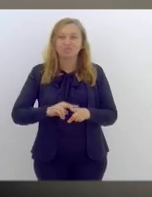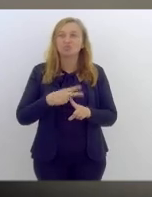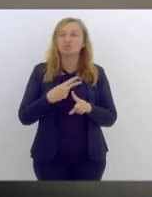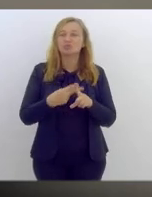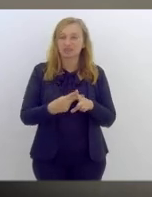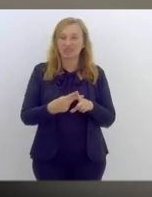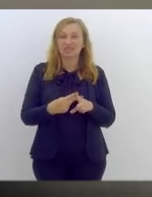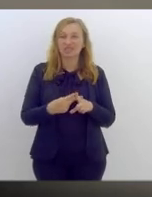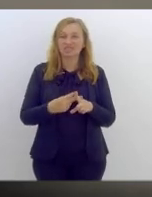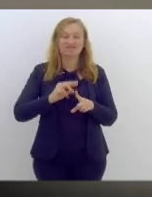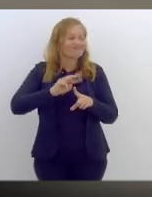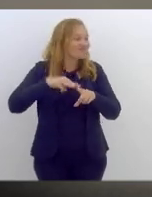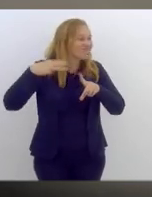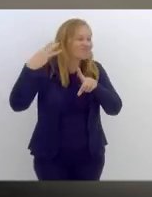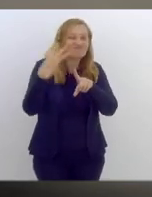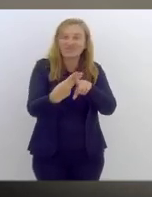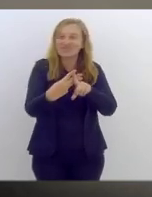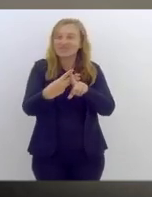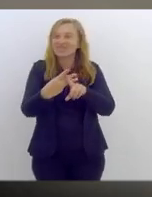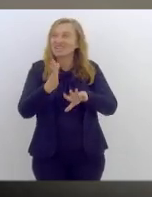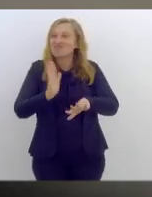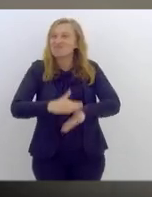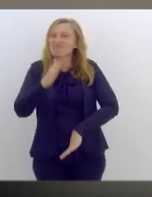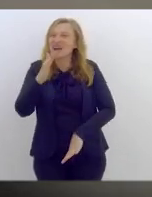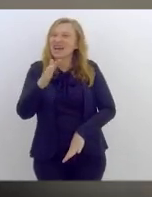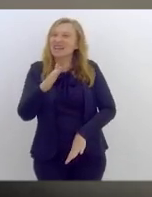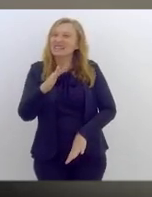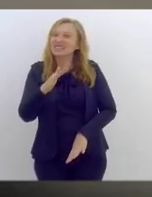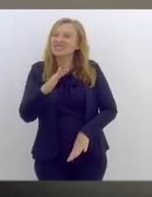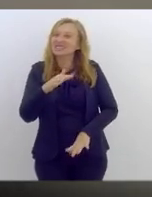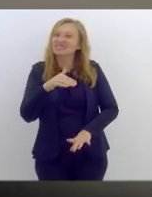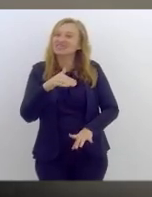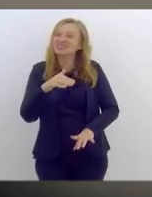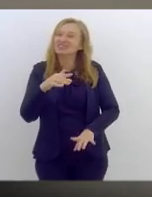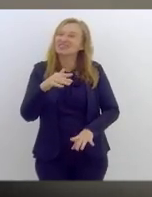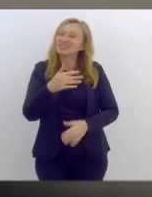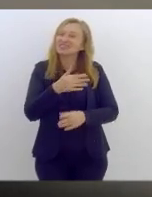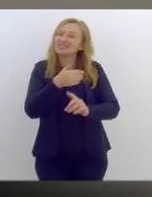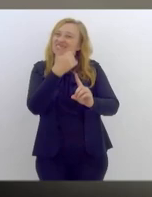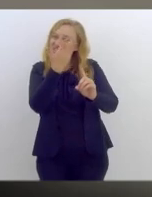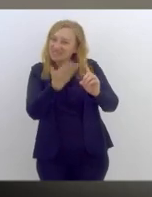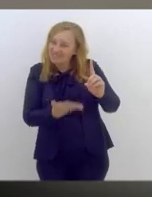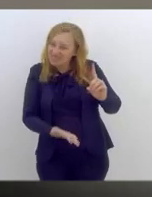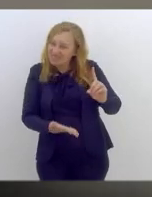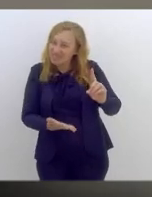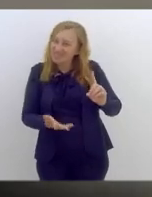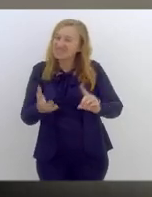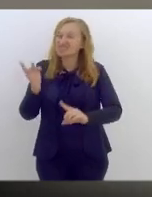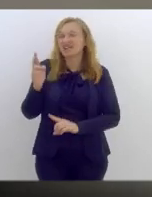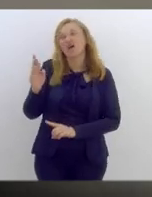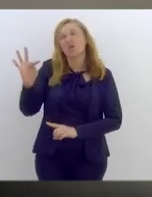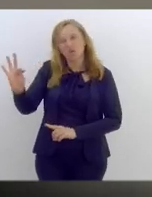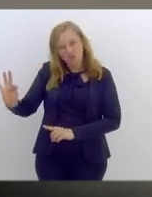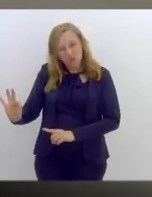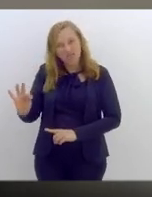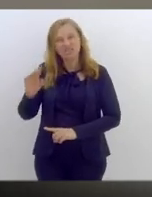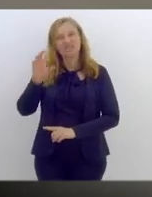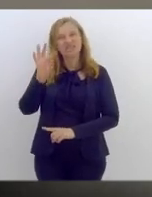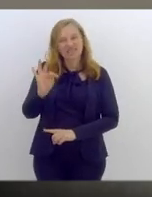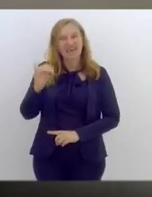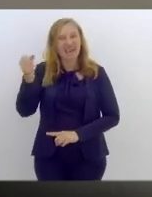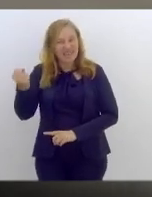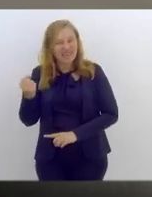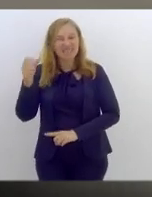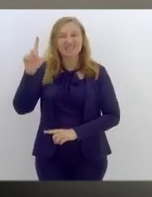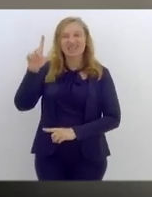multiplique, triplique, que a gente tenha muitas Ruths, muitos Antônios Pitangas, muitas Thaís, Lázaro,